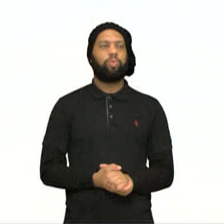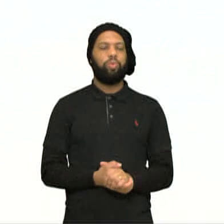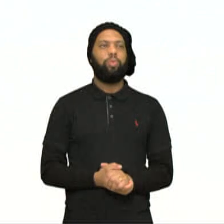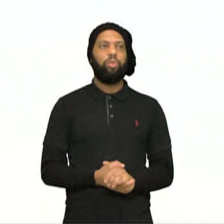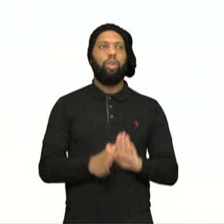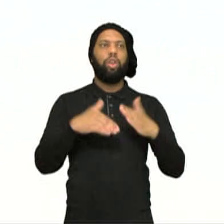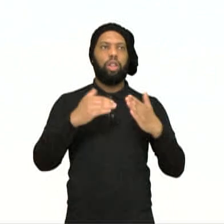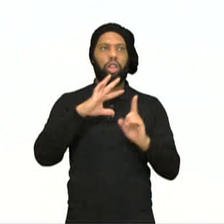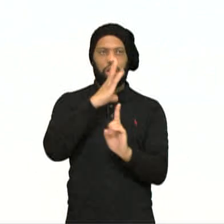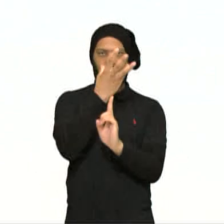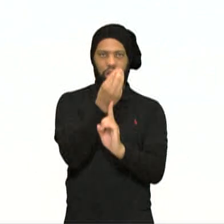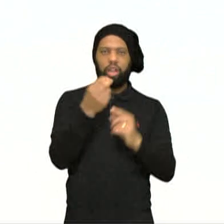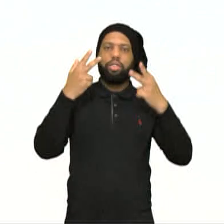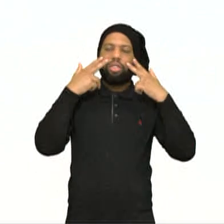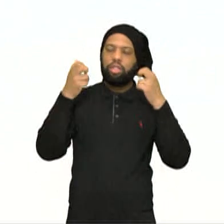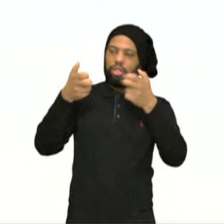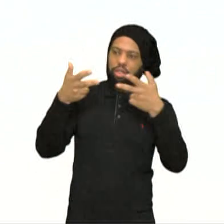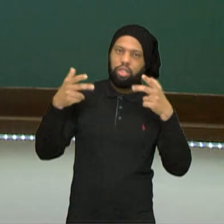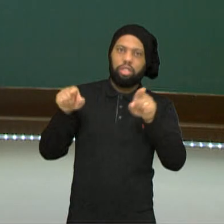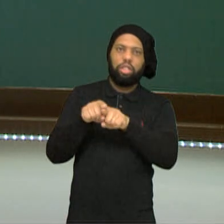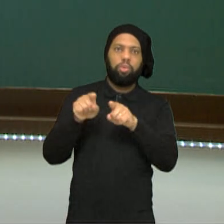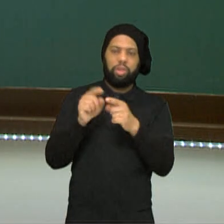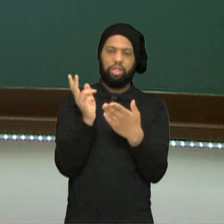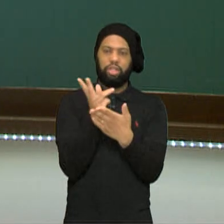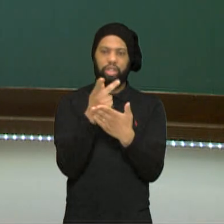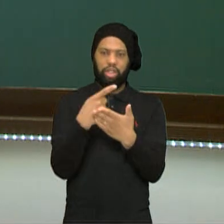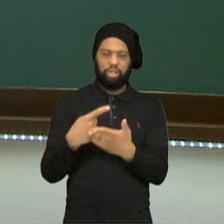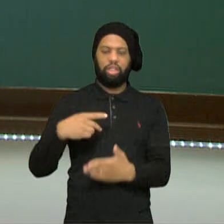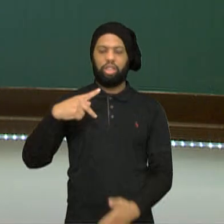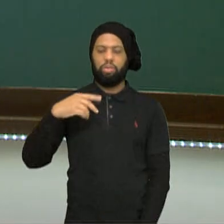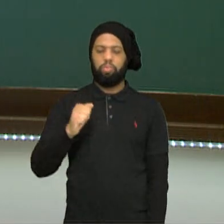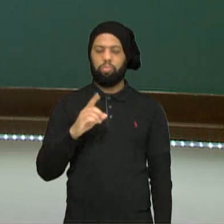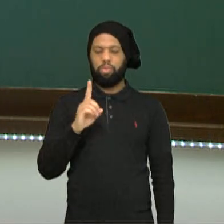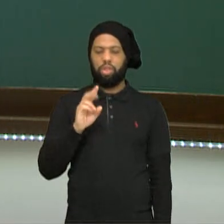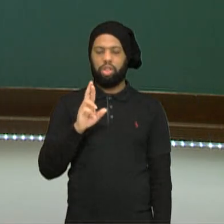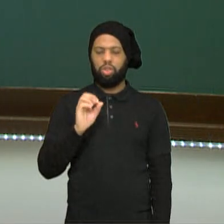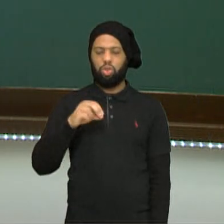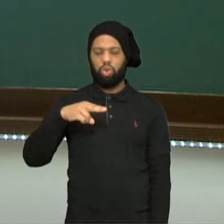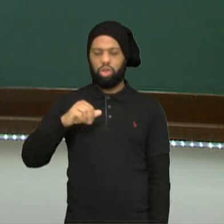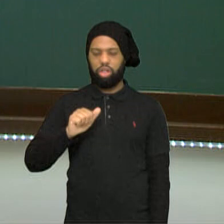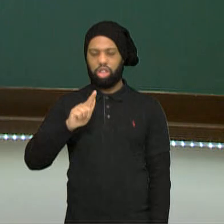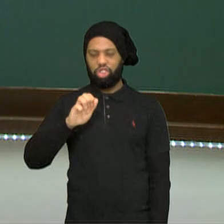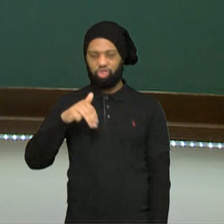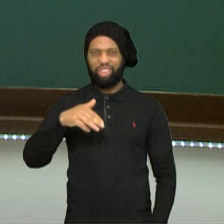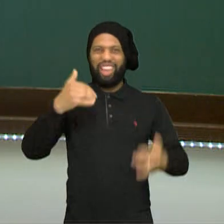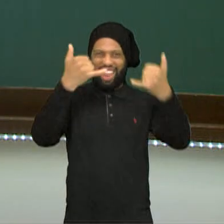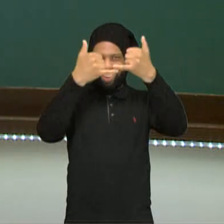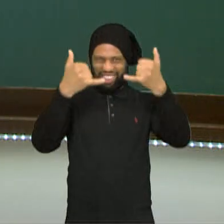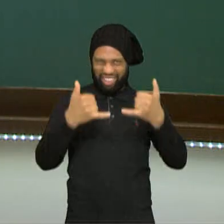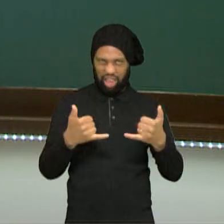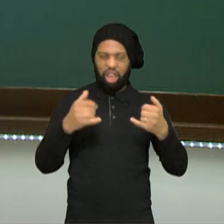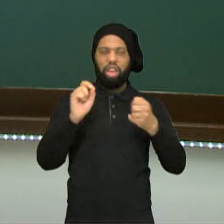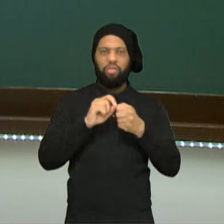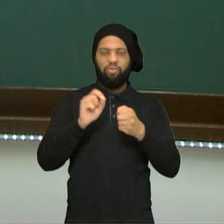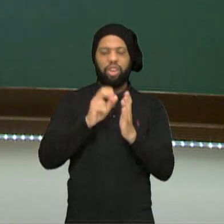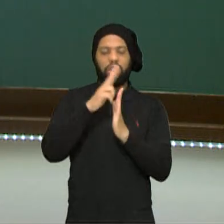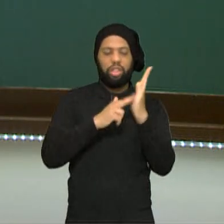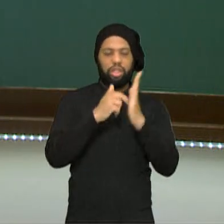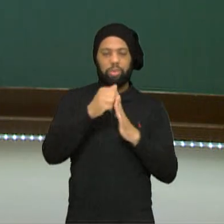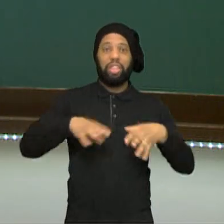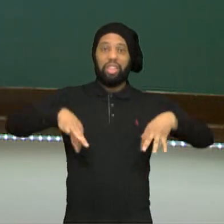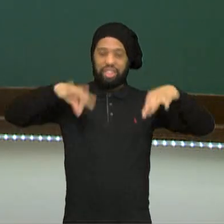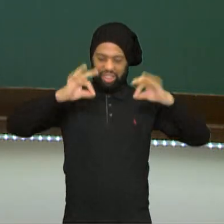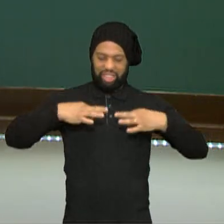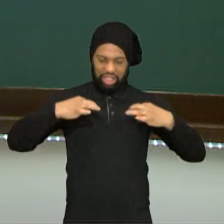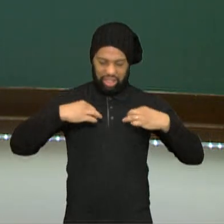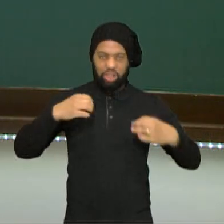A arte indígena e os desenhos de padronagem, né, tem a tradição em pintar estampas também em tecidos, acontecendo há muito tempo e está presente